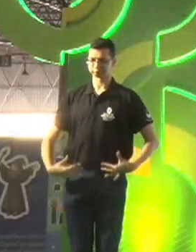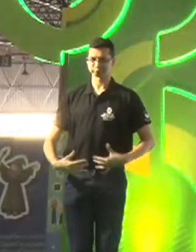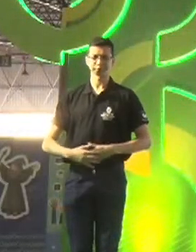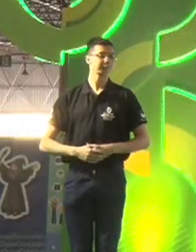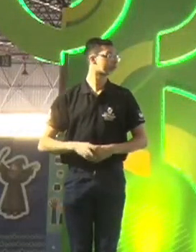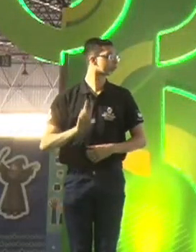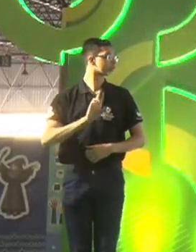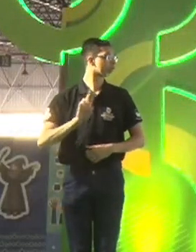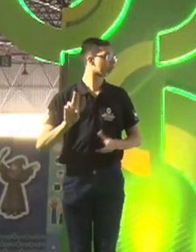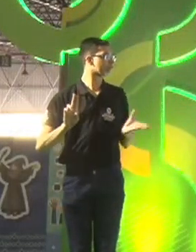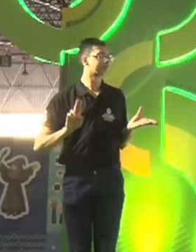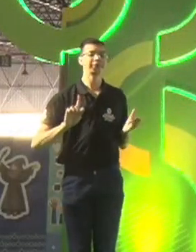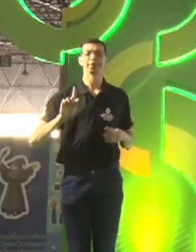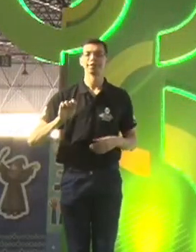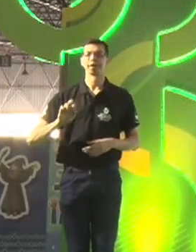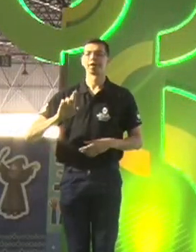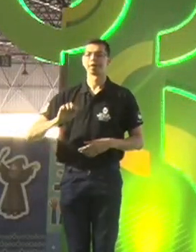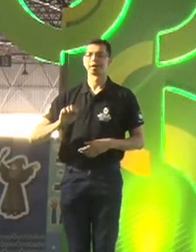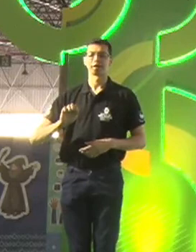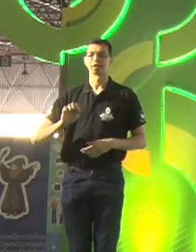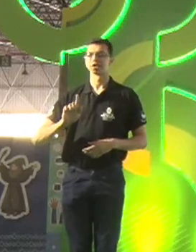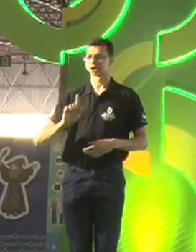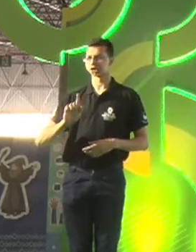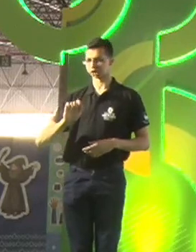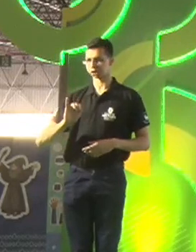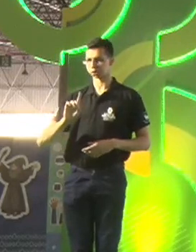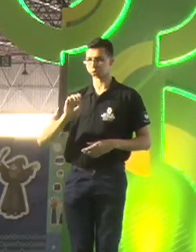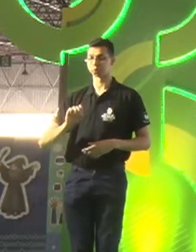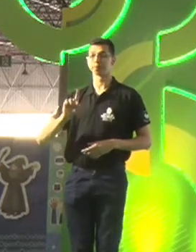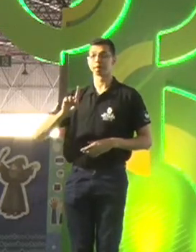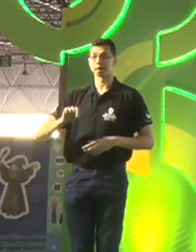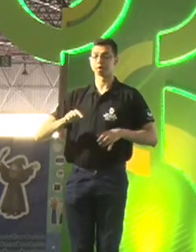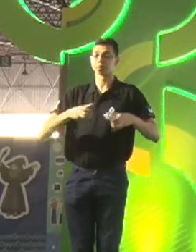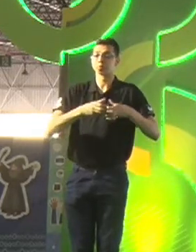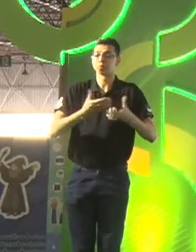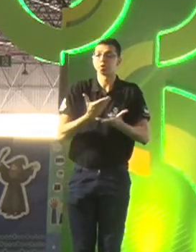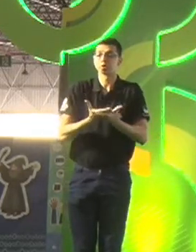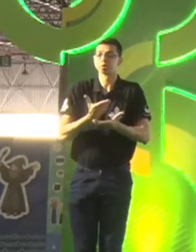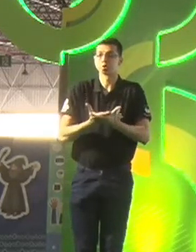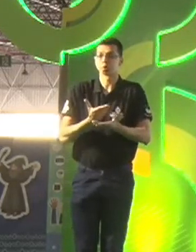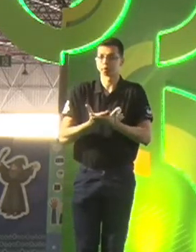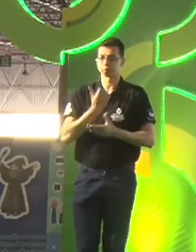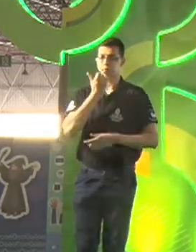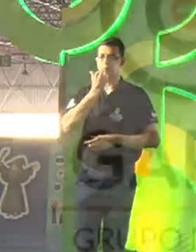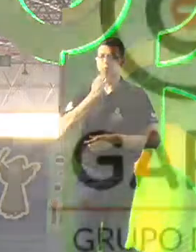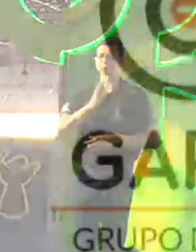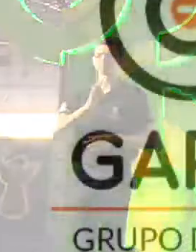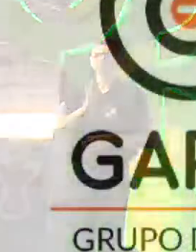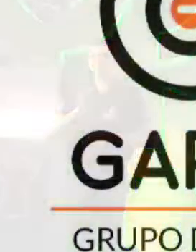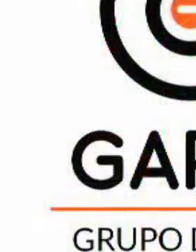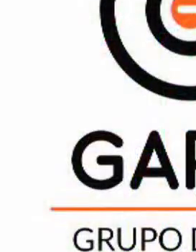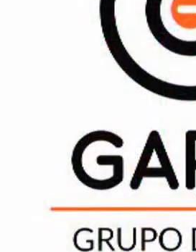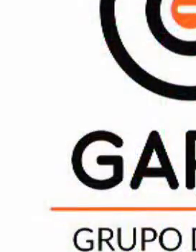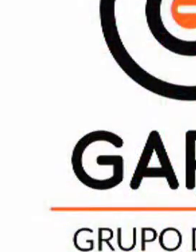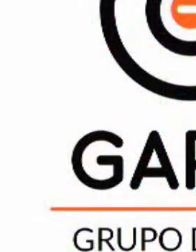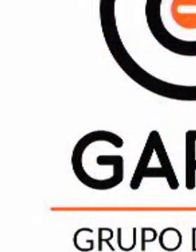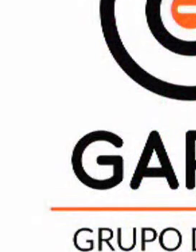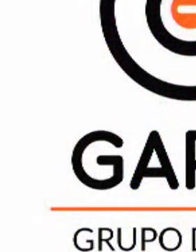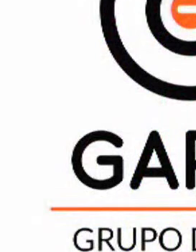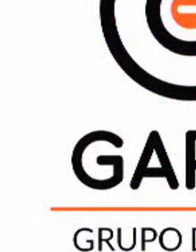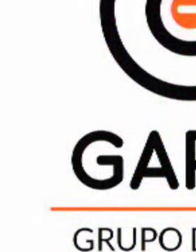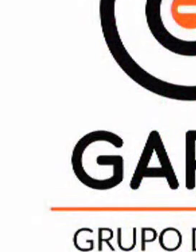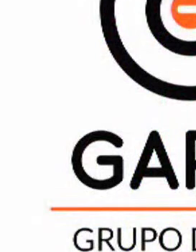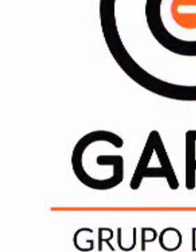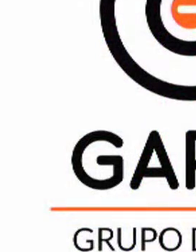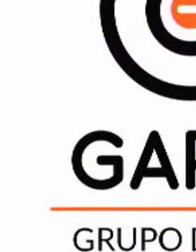o garagino É um grupo de Estudos em computação física é o nosso o nosso foco o nome não é à toa é